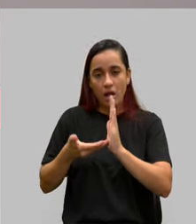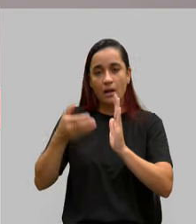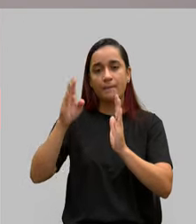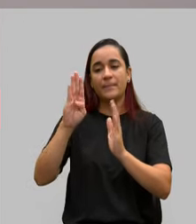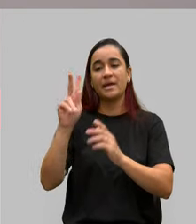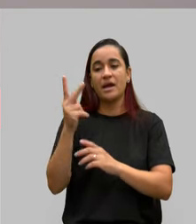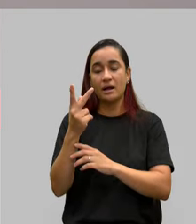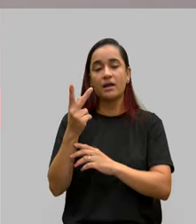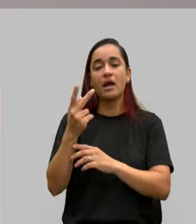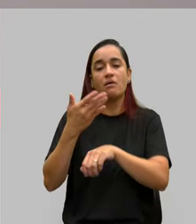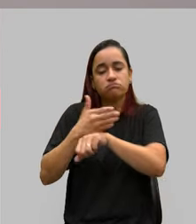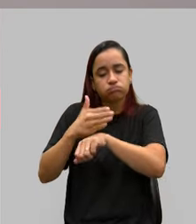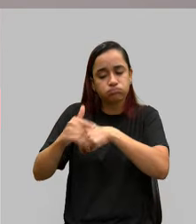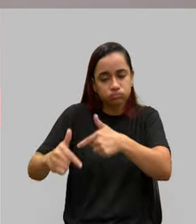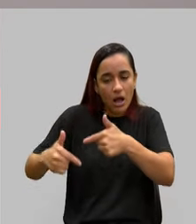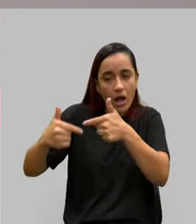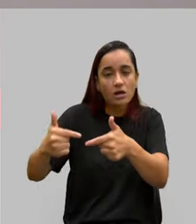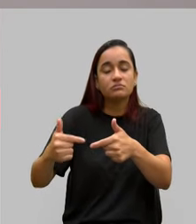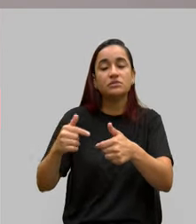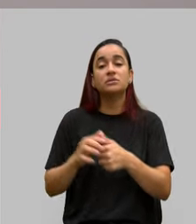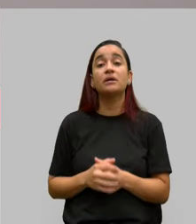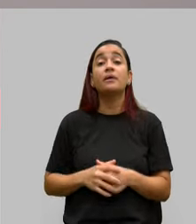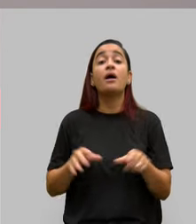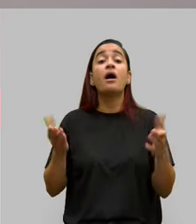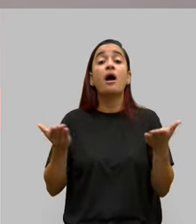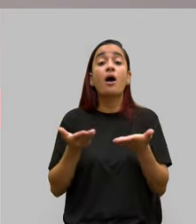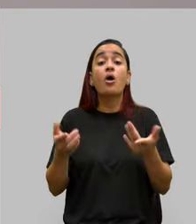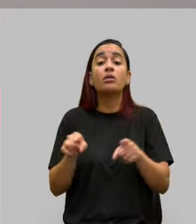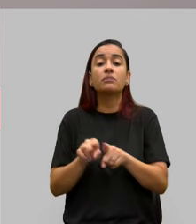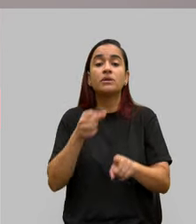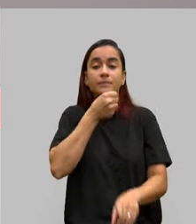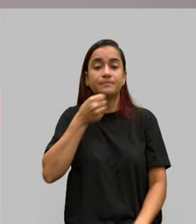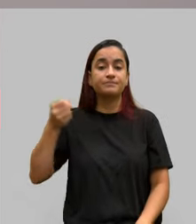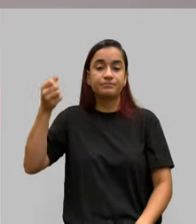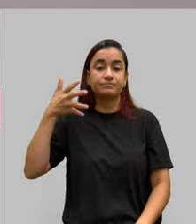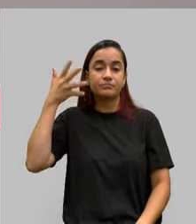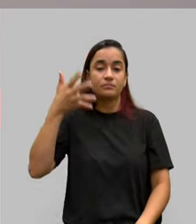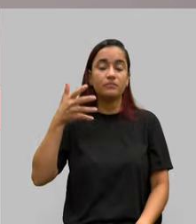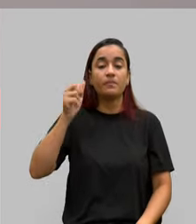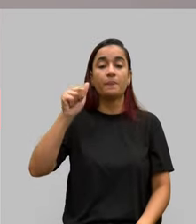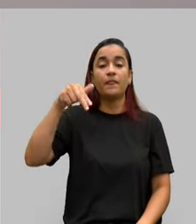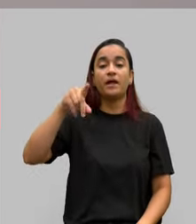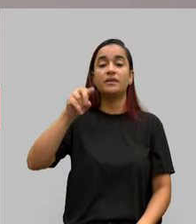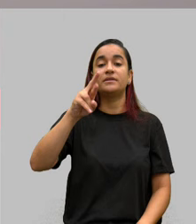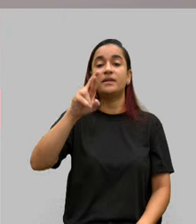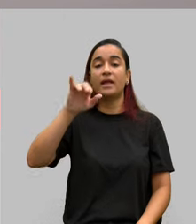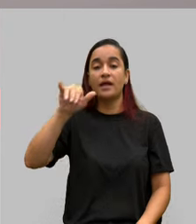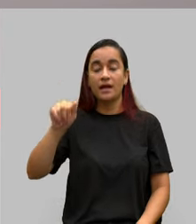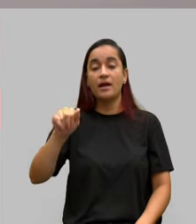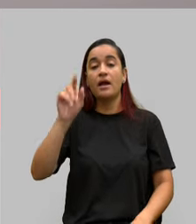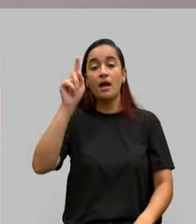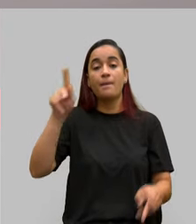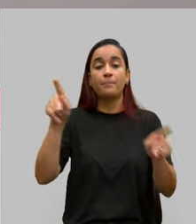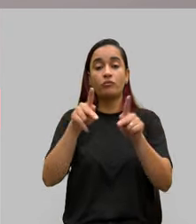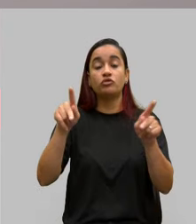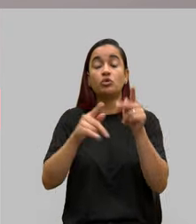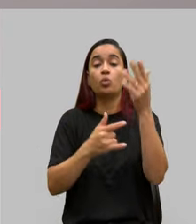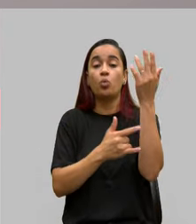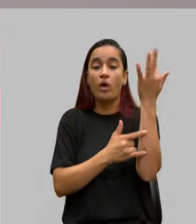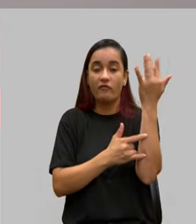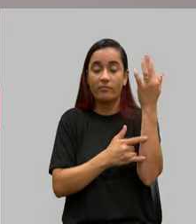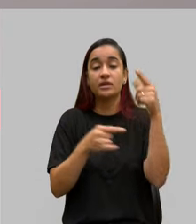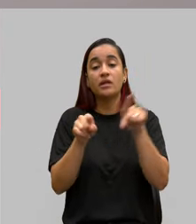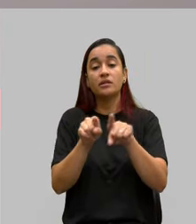e ouviremos agora Andreia Mara macelo professora da Universidade Federal de Minas Gerais e membro do